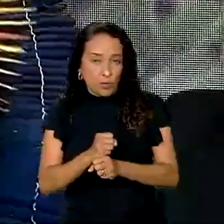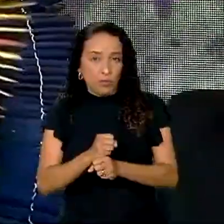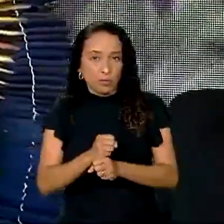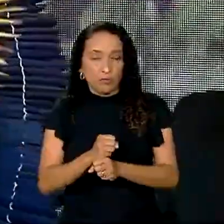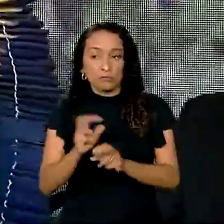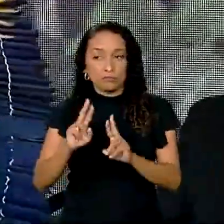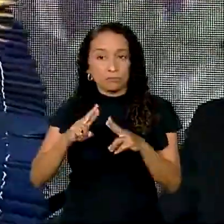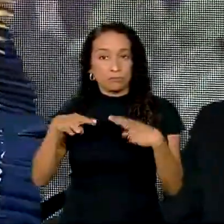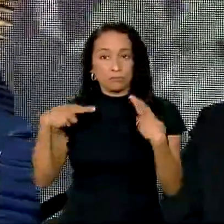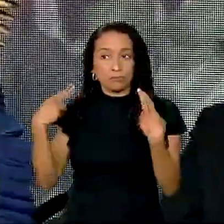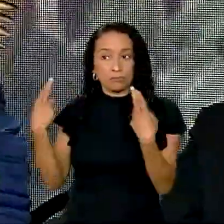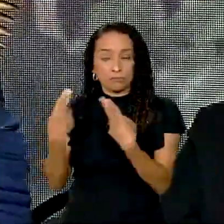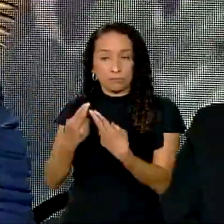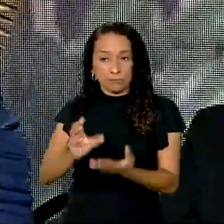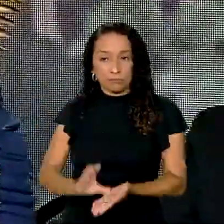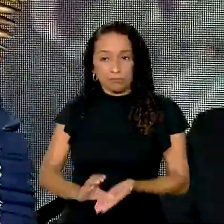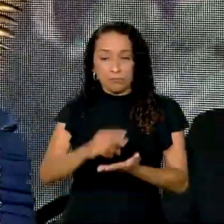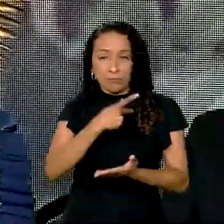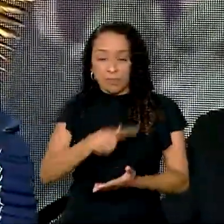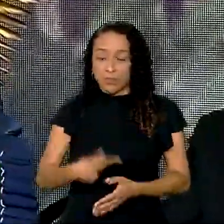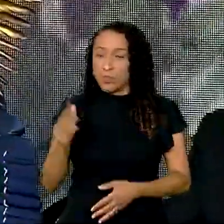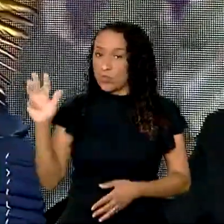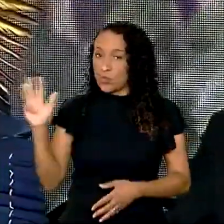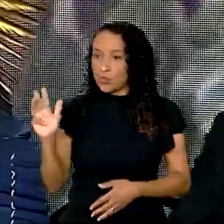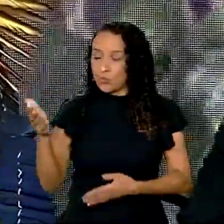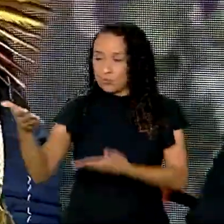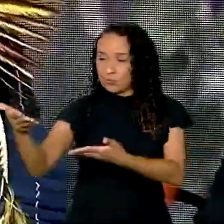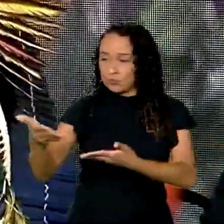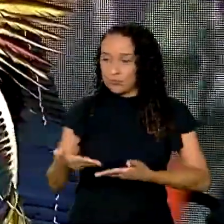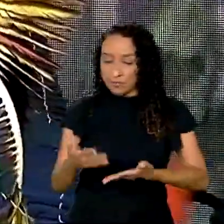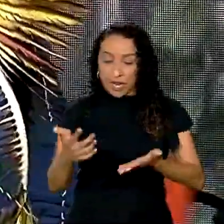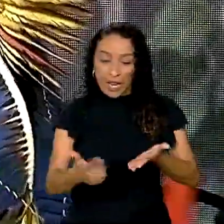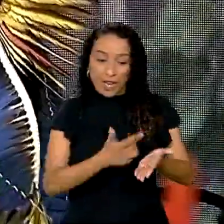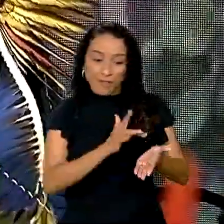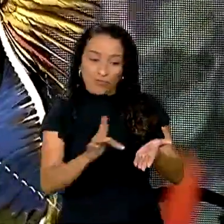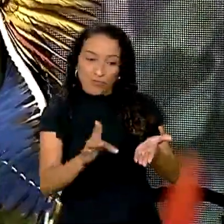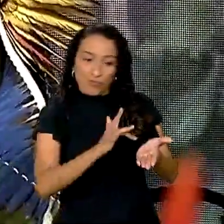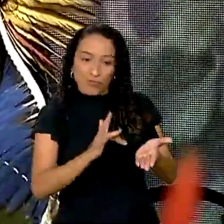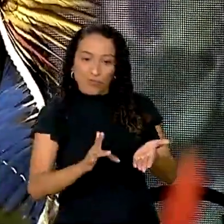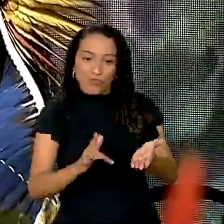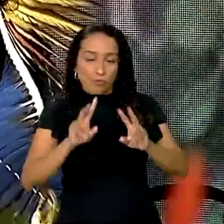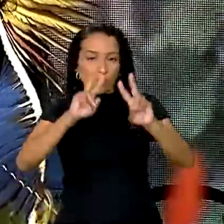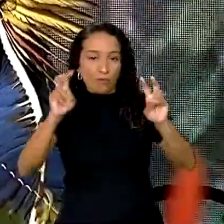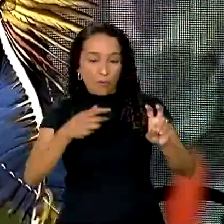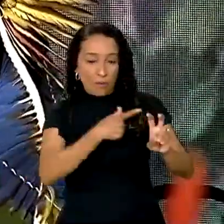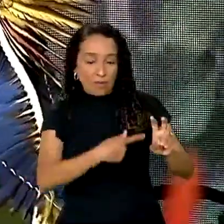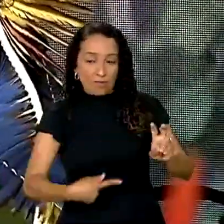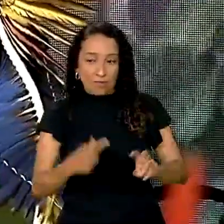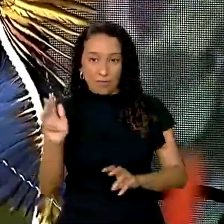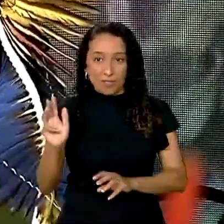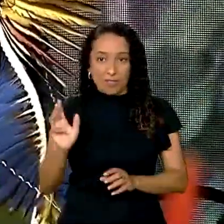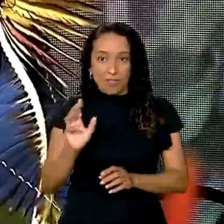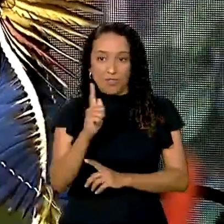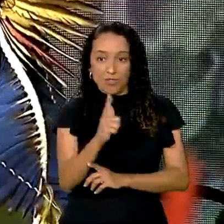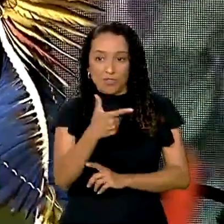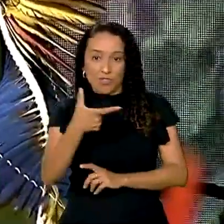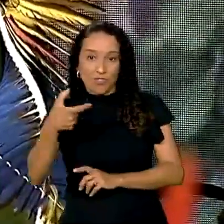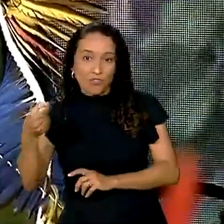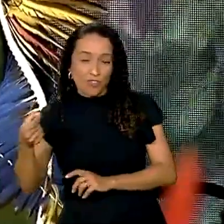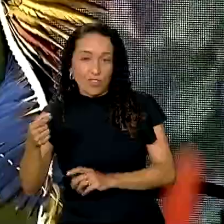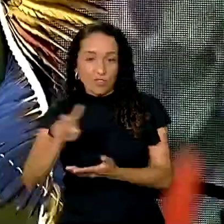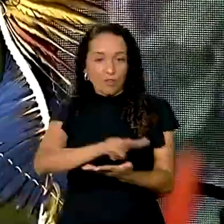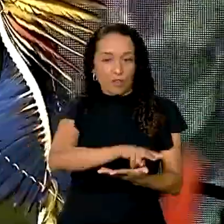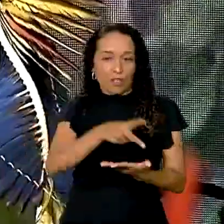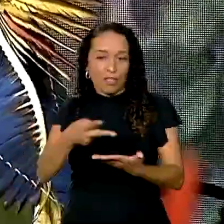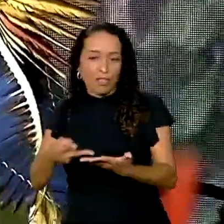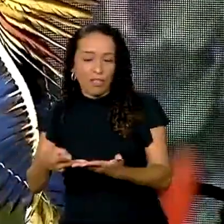Durante a reunião do Conselho, o presidente Lula recebeu um livro digital sobre a presidência do Brasil no G20, traduzido